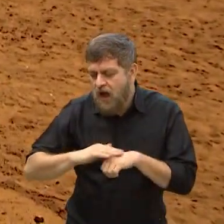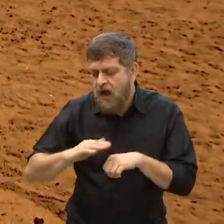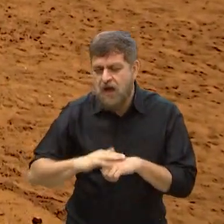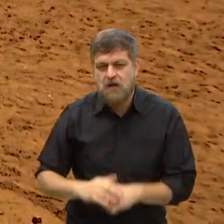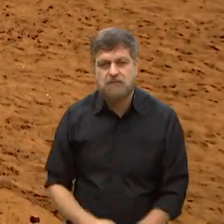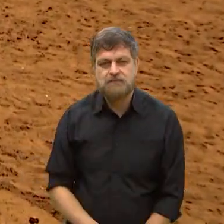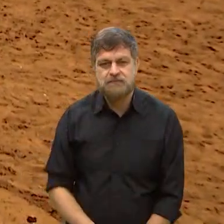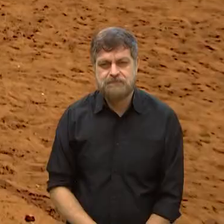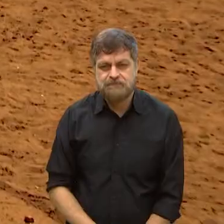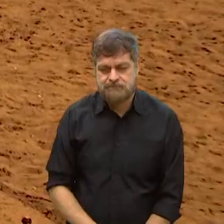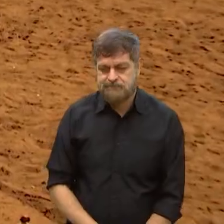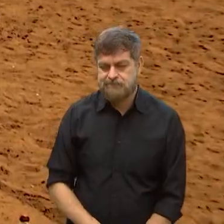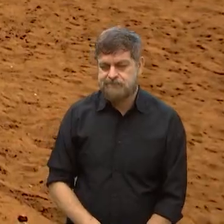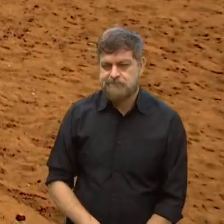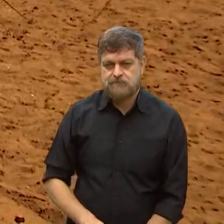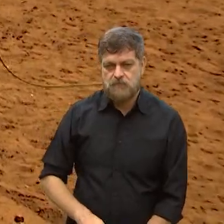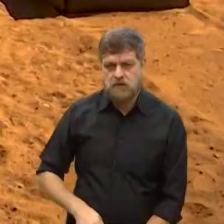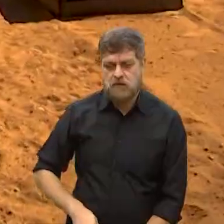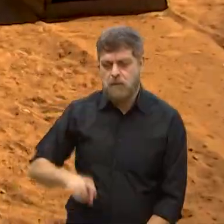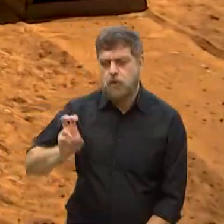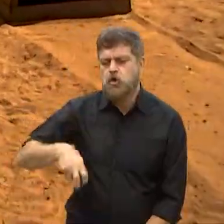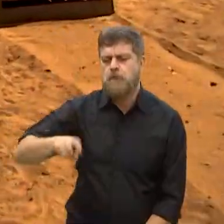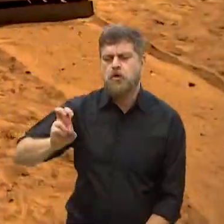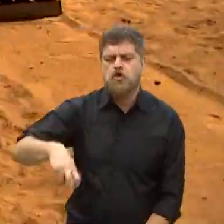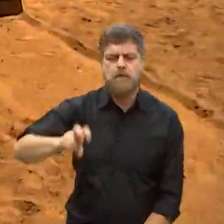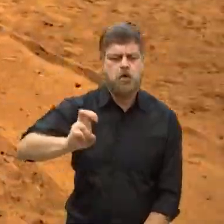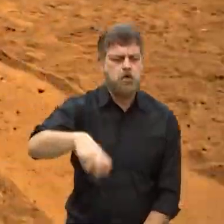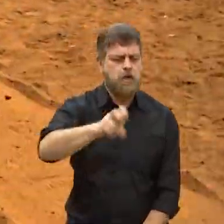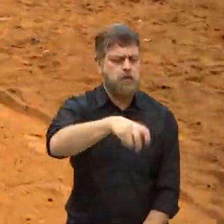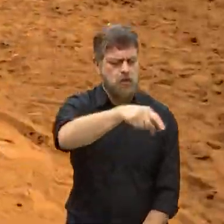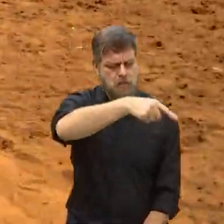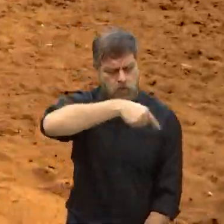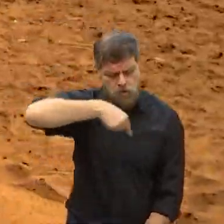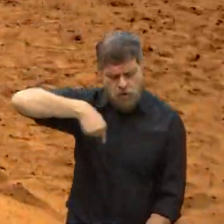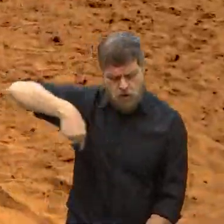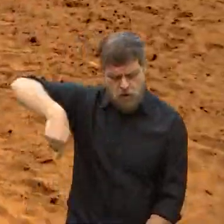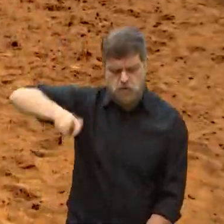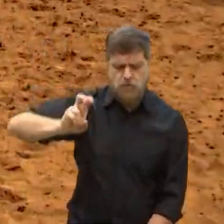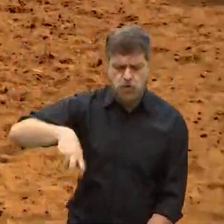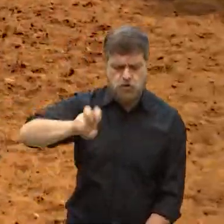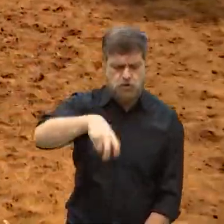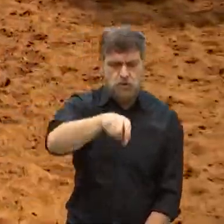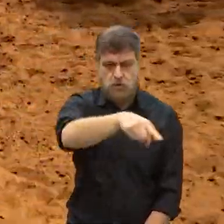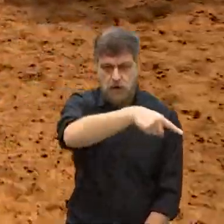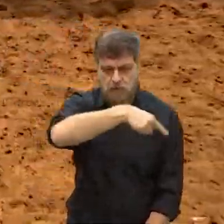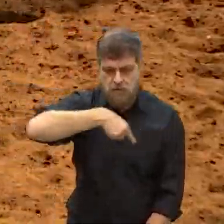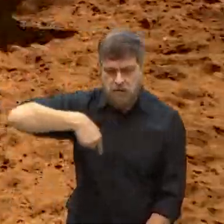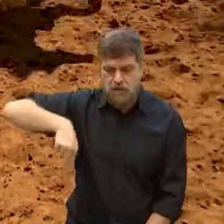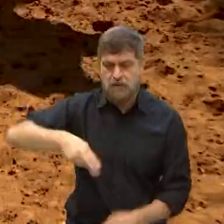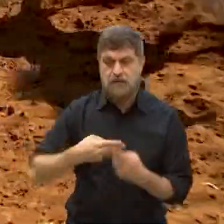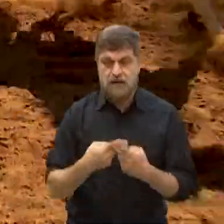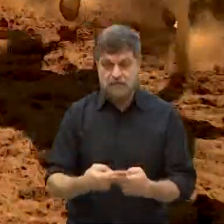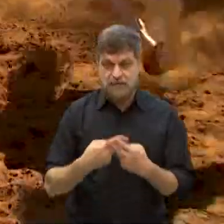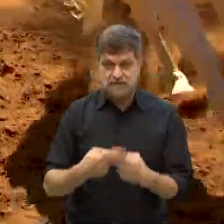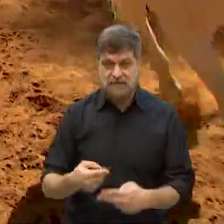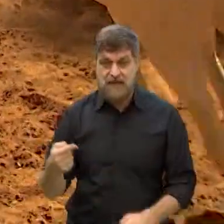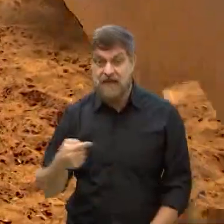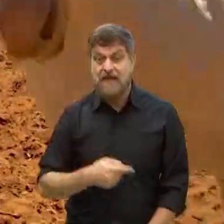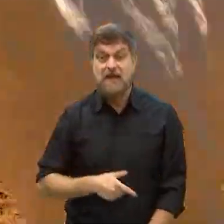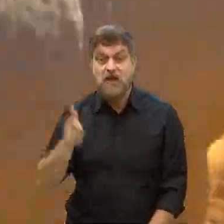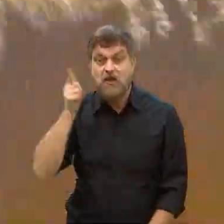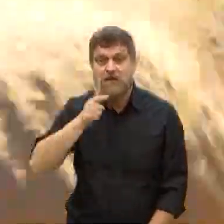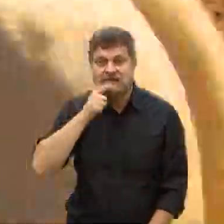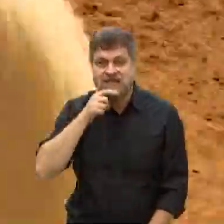Fica um cavalo manso, dócil. Várias voltas no Redondel, muita paciência, habilidade